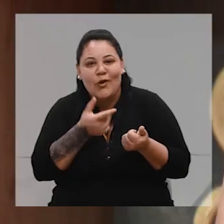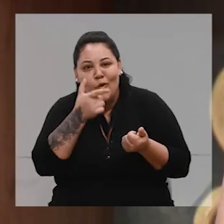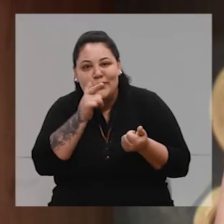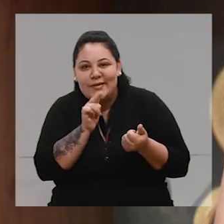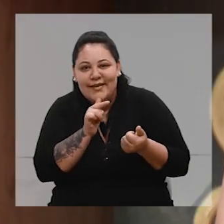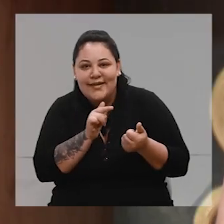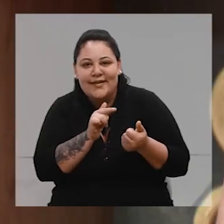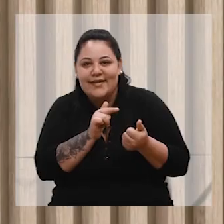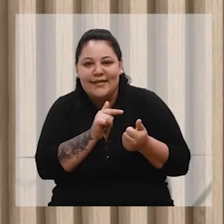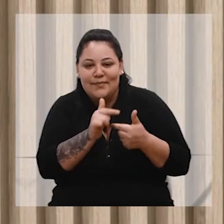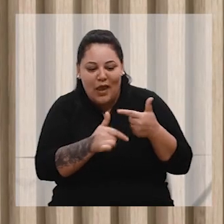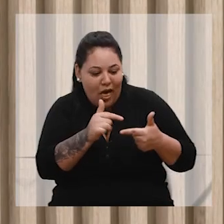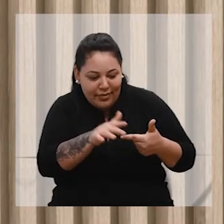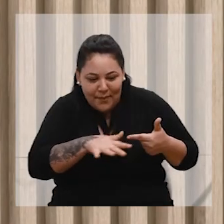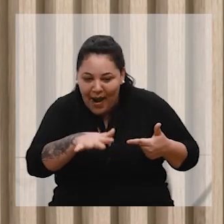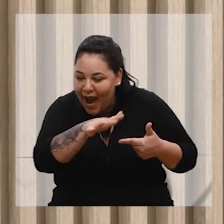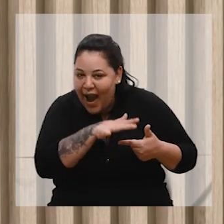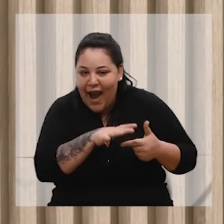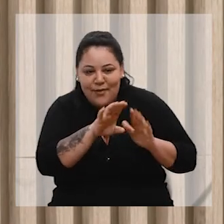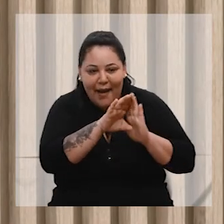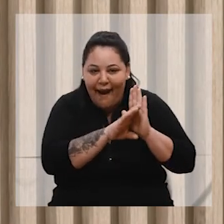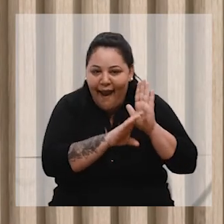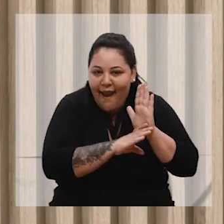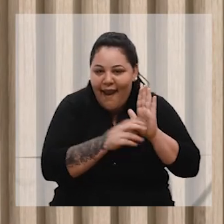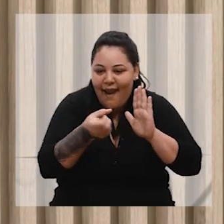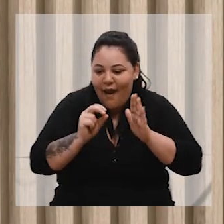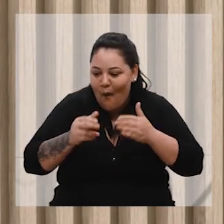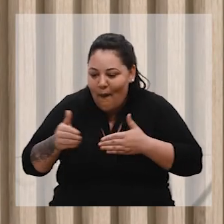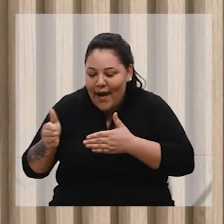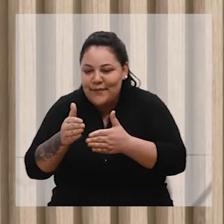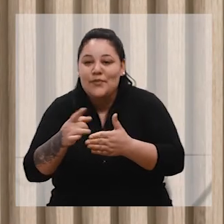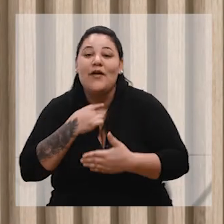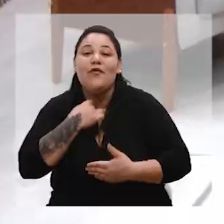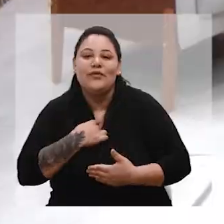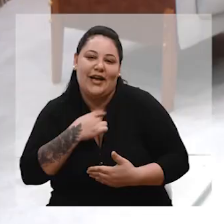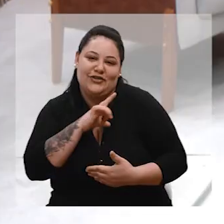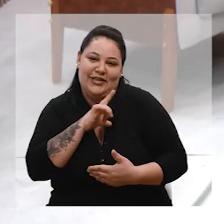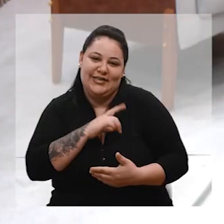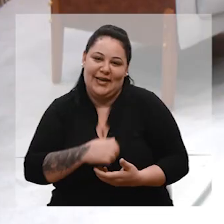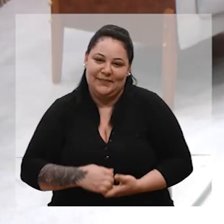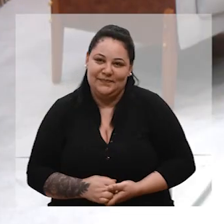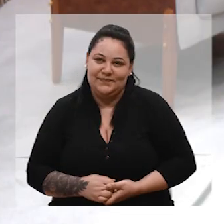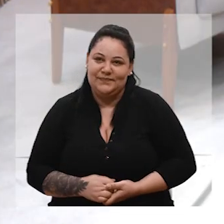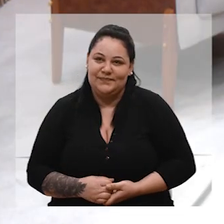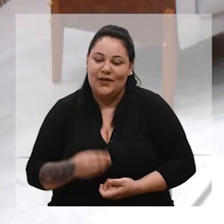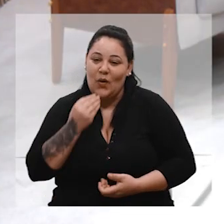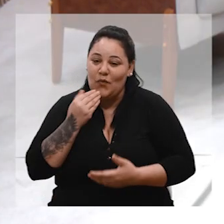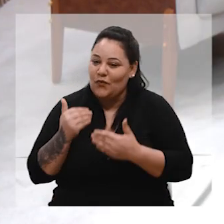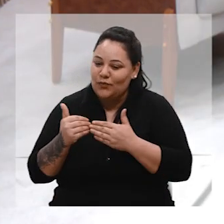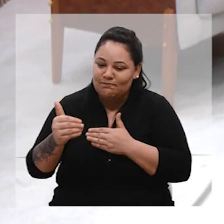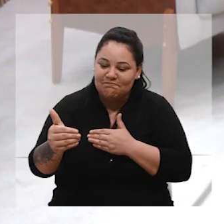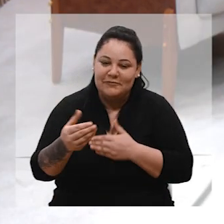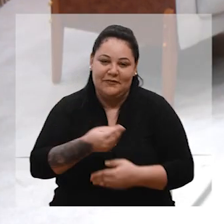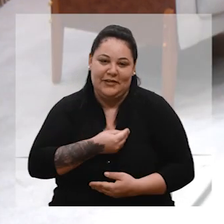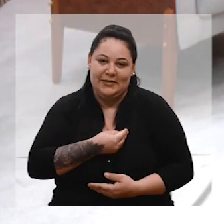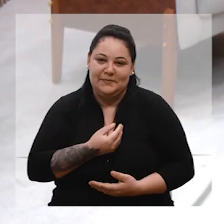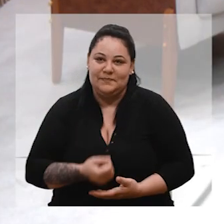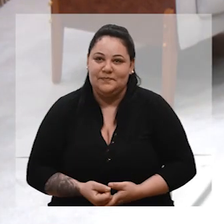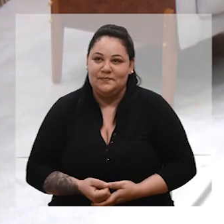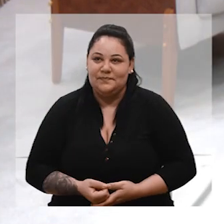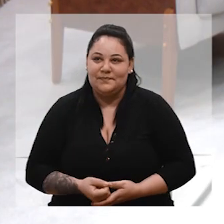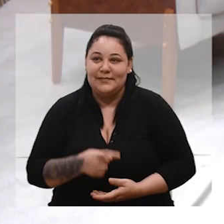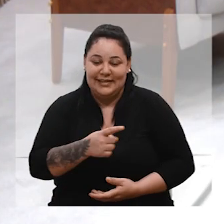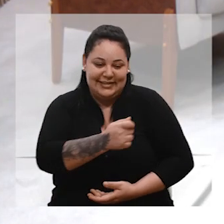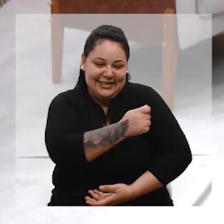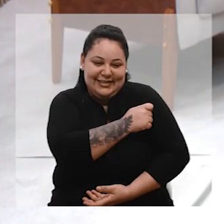condições de seguir uma carreira que eles escolherem, ou de seguir uma vontade que eles tenham, né? Ao longo